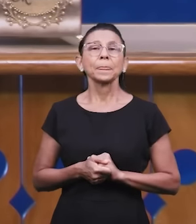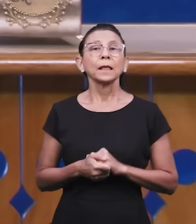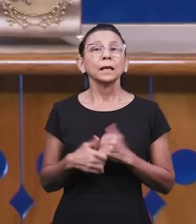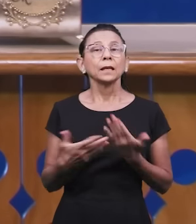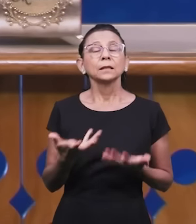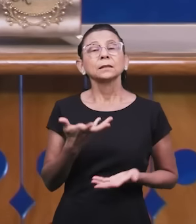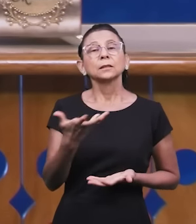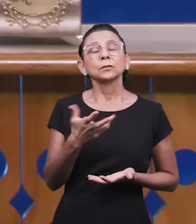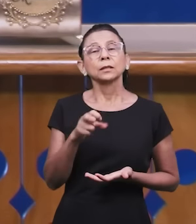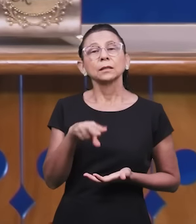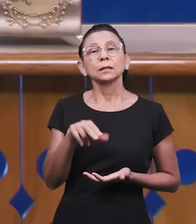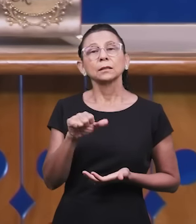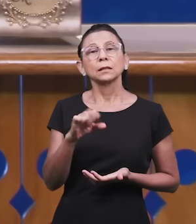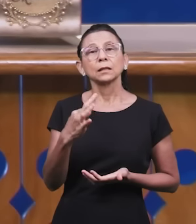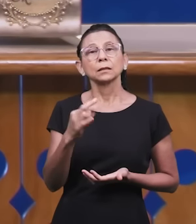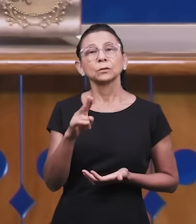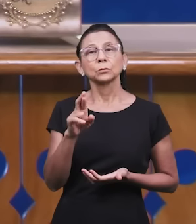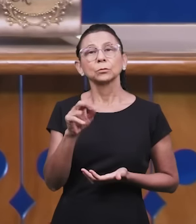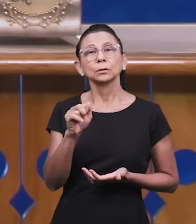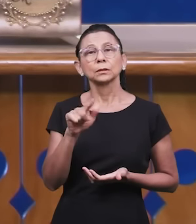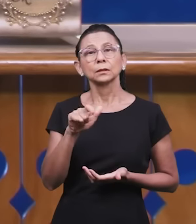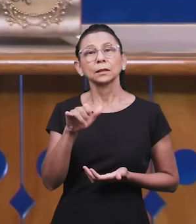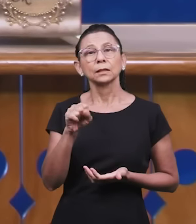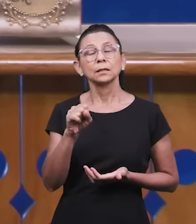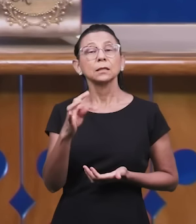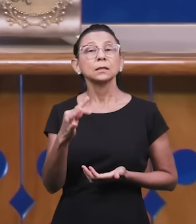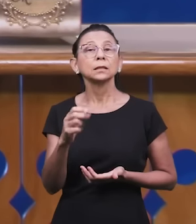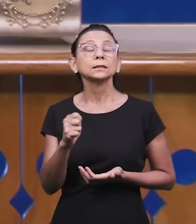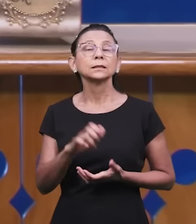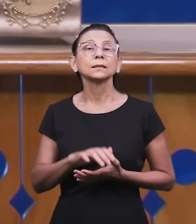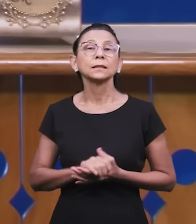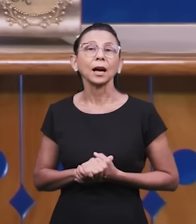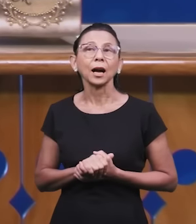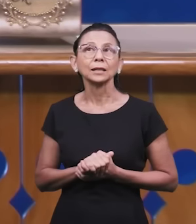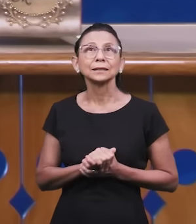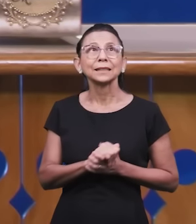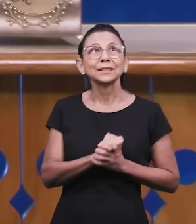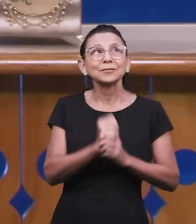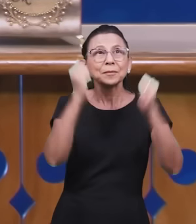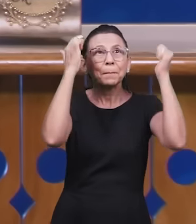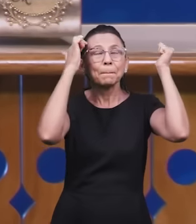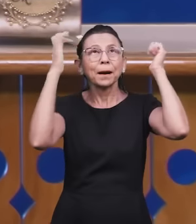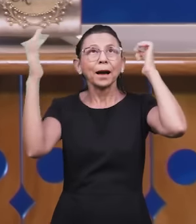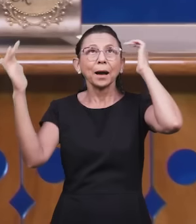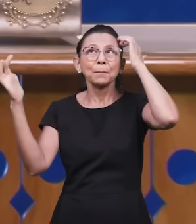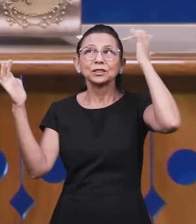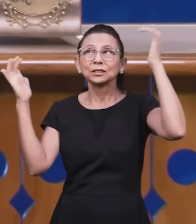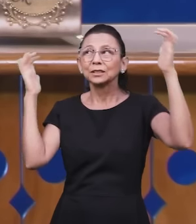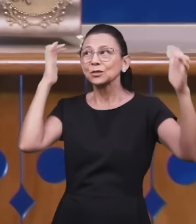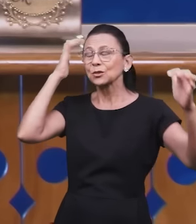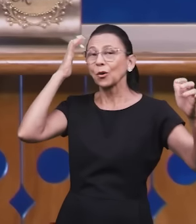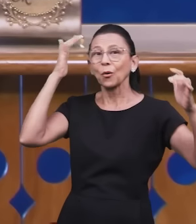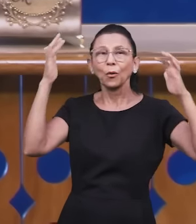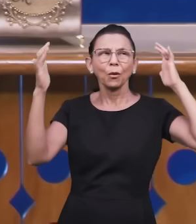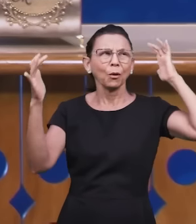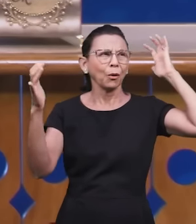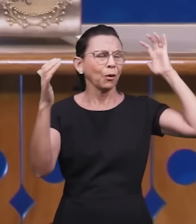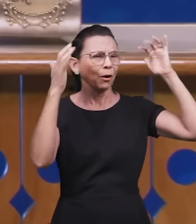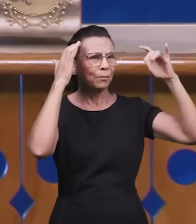os filósofos naturalistas queriam uma explicação para os mitos, que eram imaginações fantasiosas que o homem